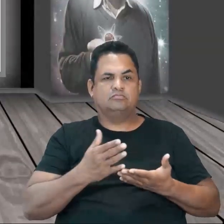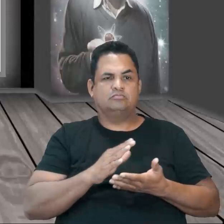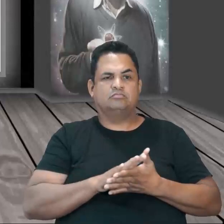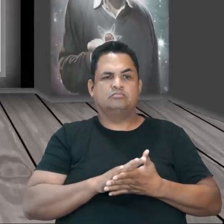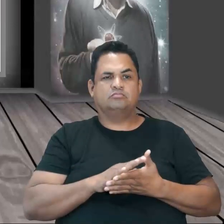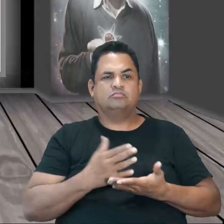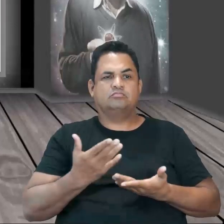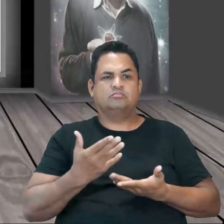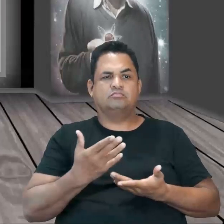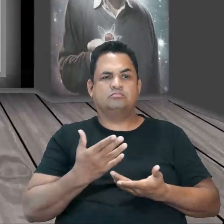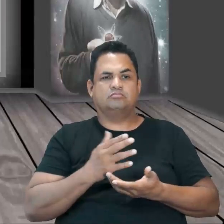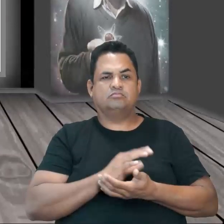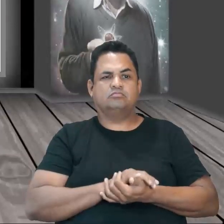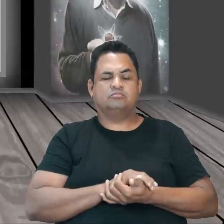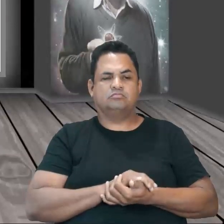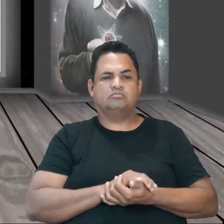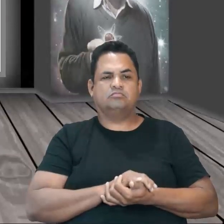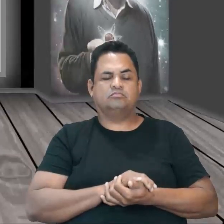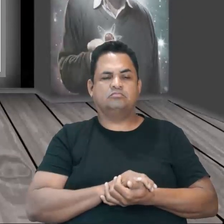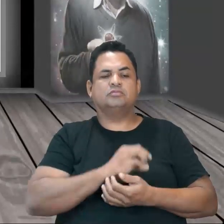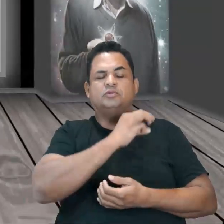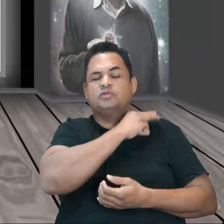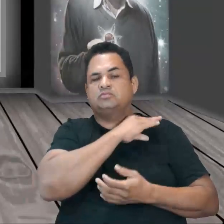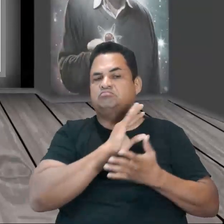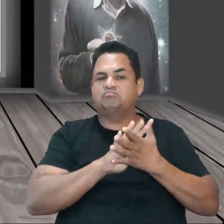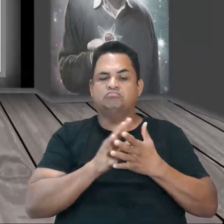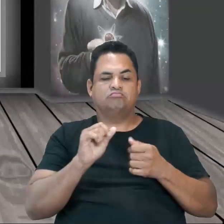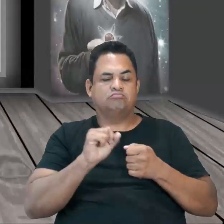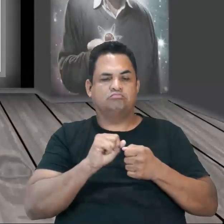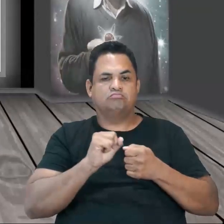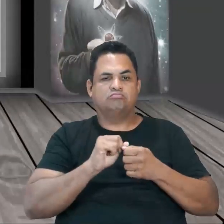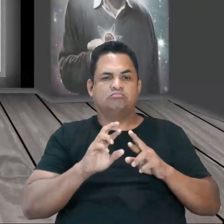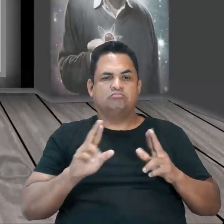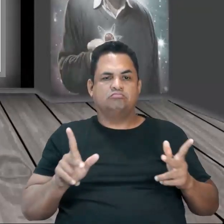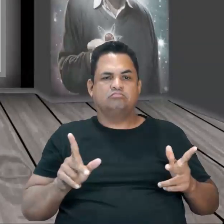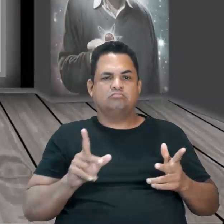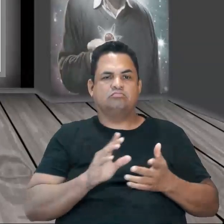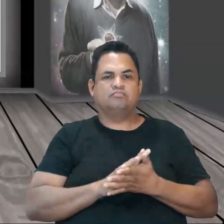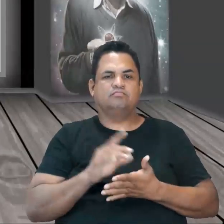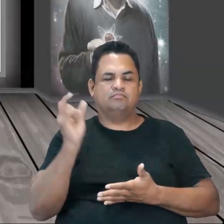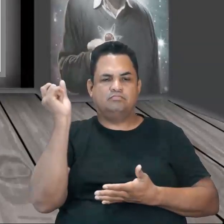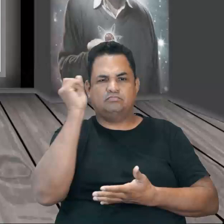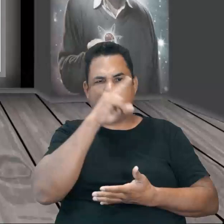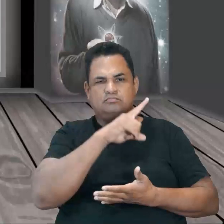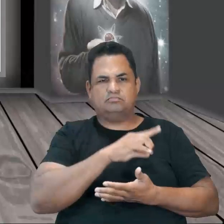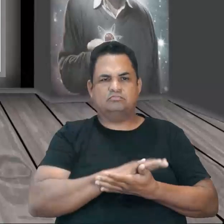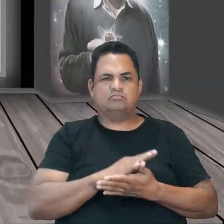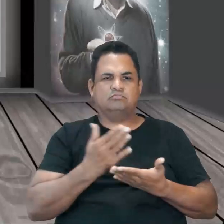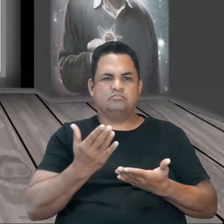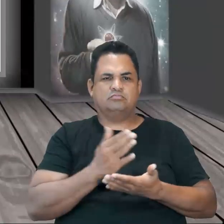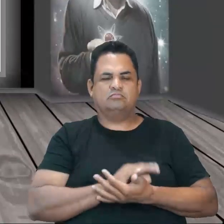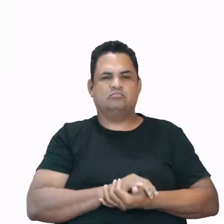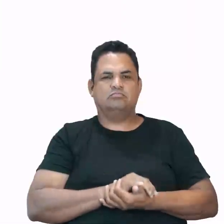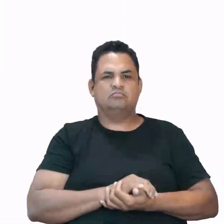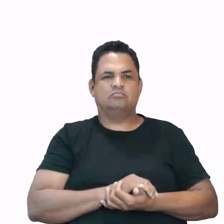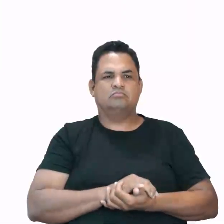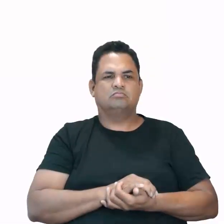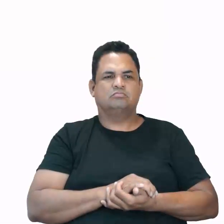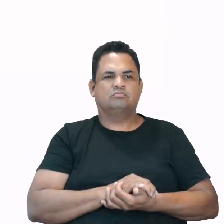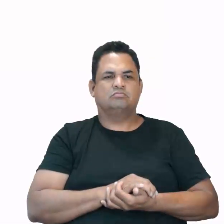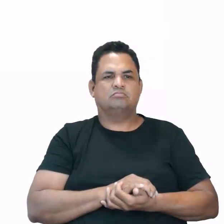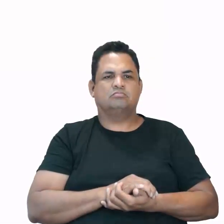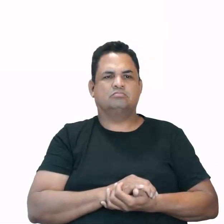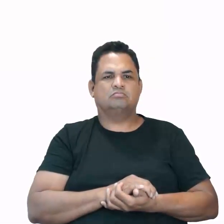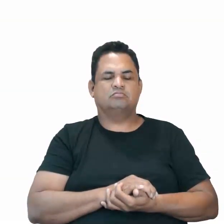não se faz com tamanho diferente. Tá bom. Com dimensões diferentes. Dificulta demais, né? E não é a ideia que nós queremos. Vamos lá, dando continuidade então,